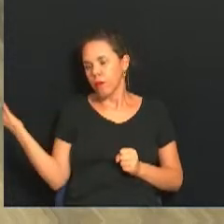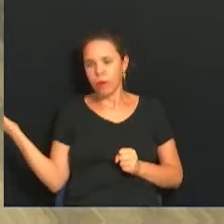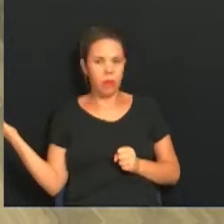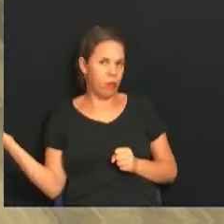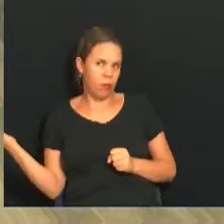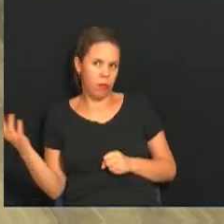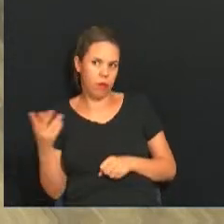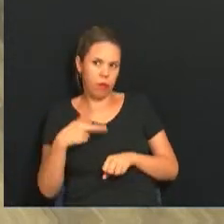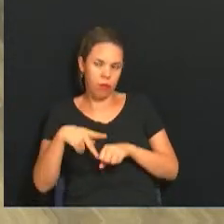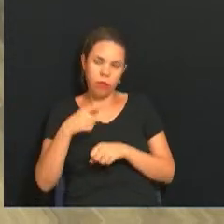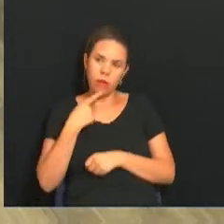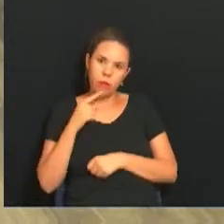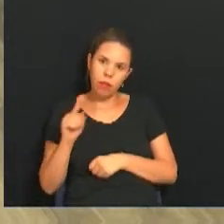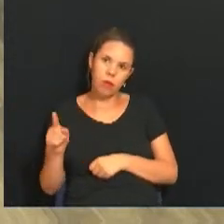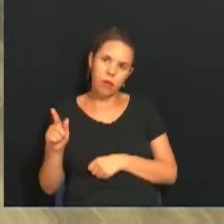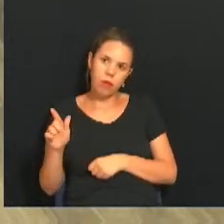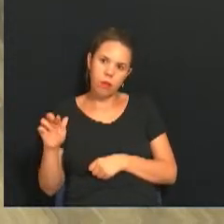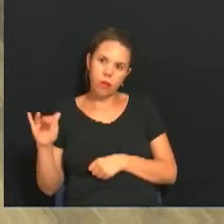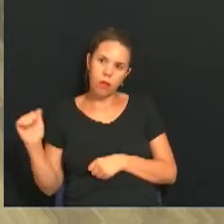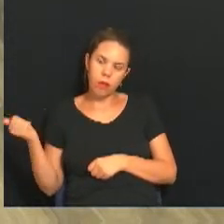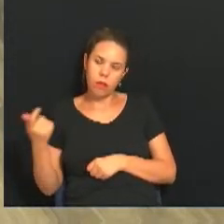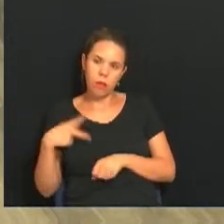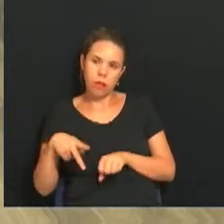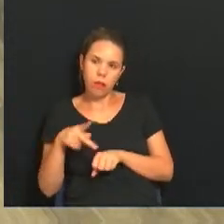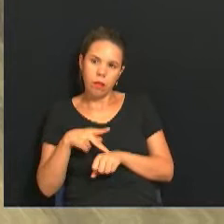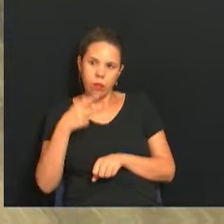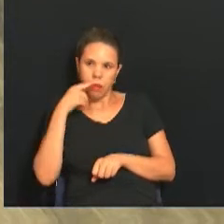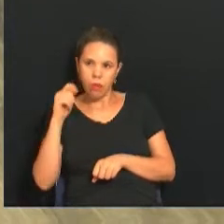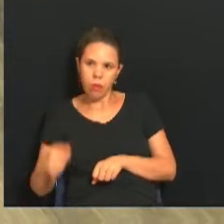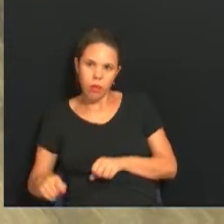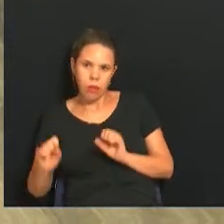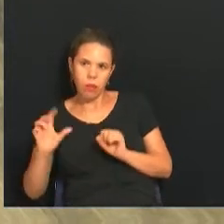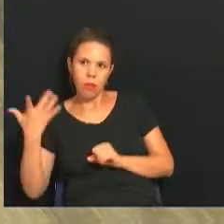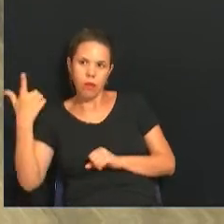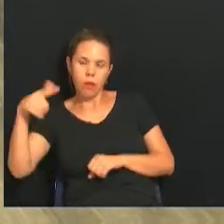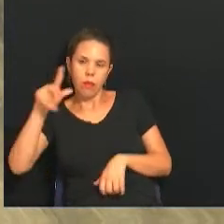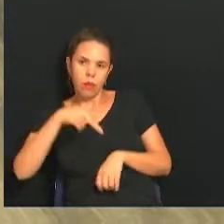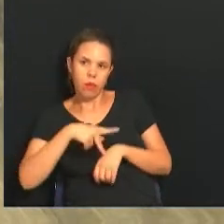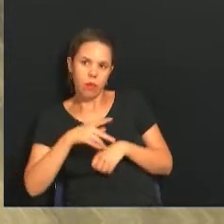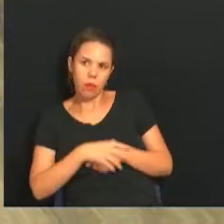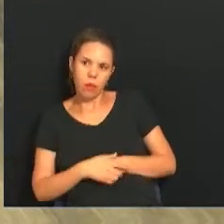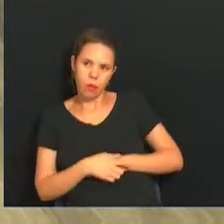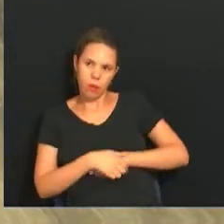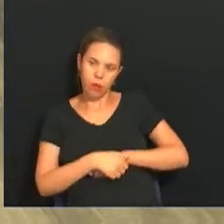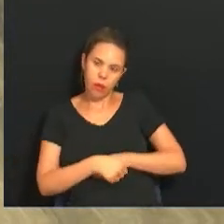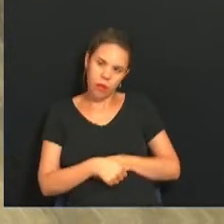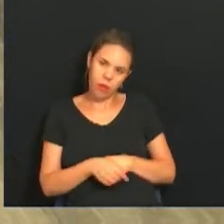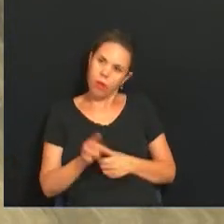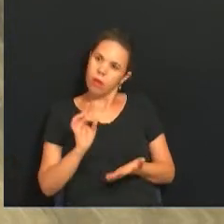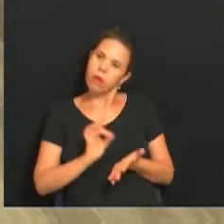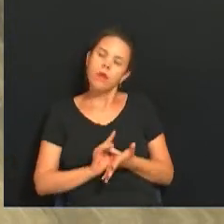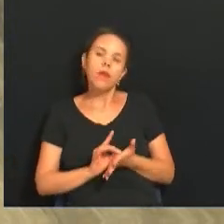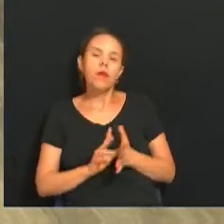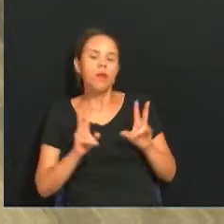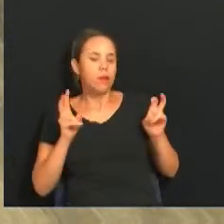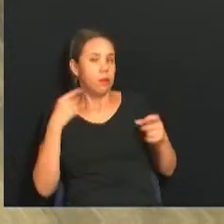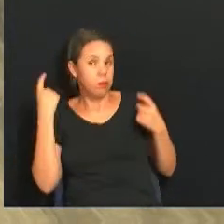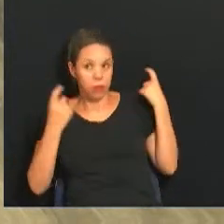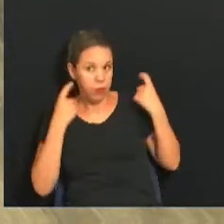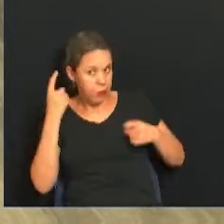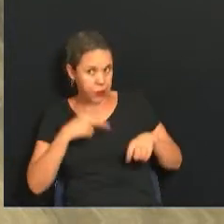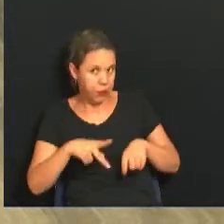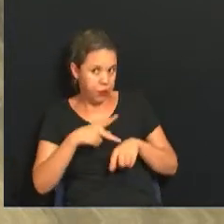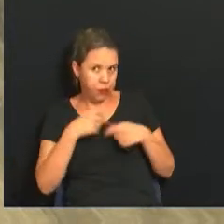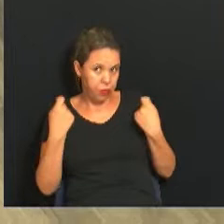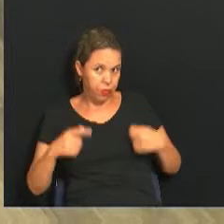Rússia uma hora na Geórgia, uma hora na Ucrânia, depois isso pode ir para outros países? Isso, de fato, é um temor que os países